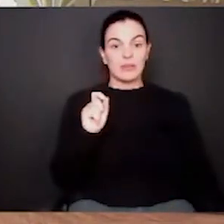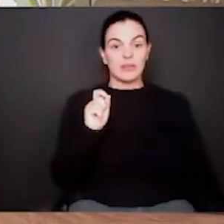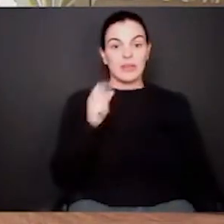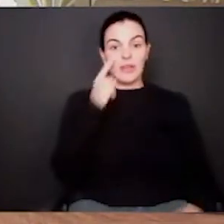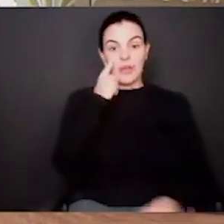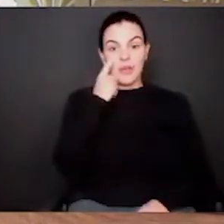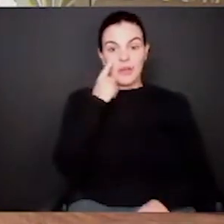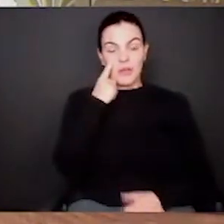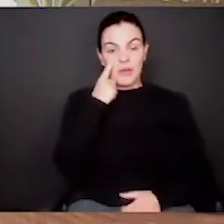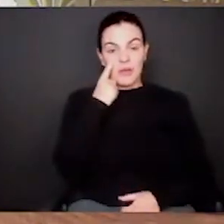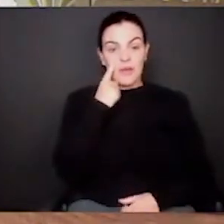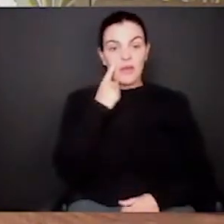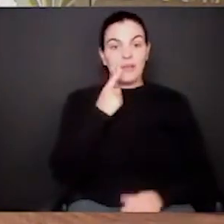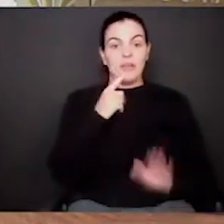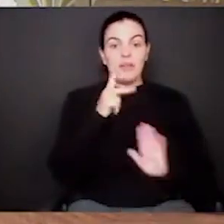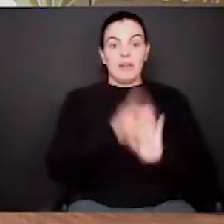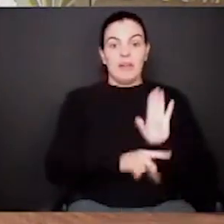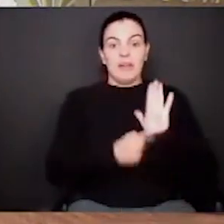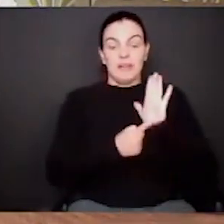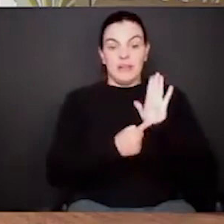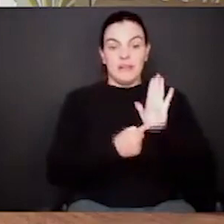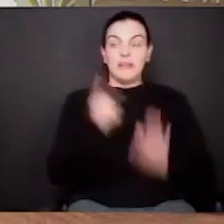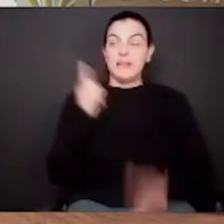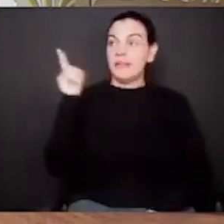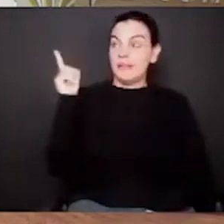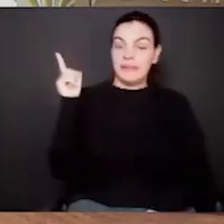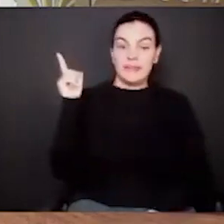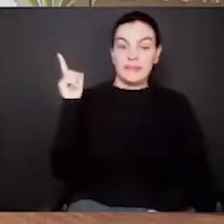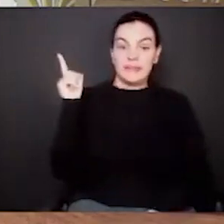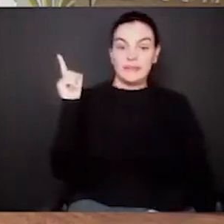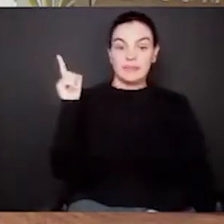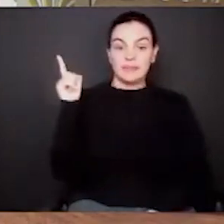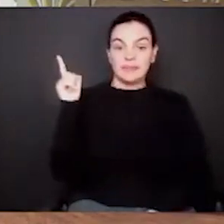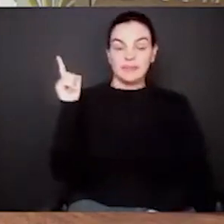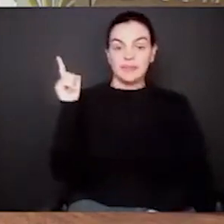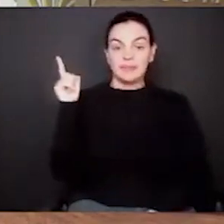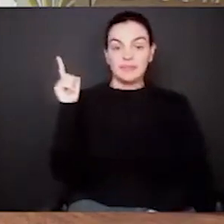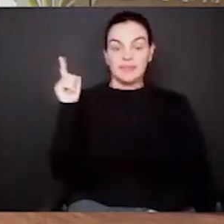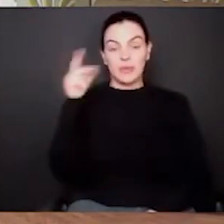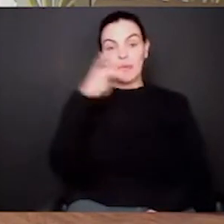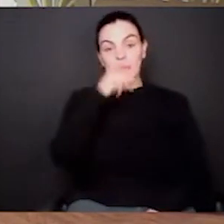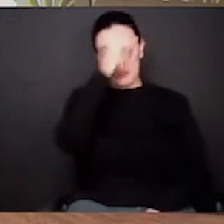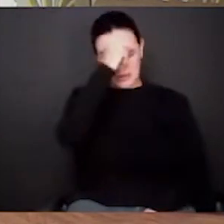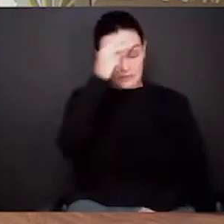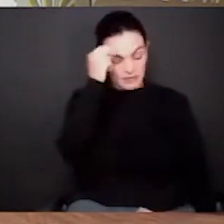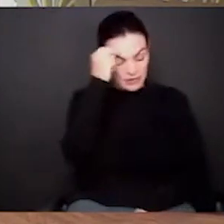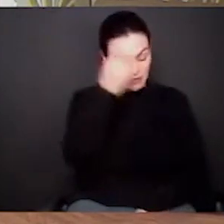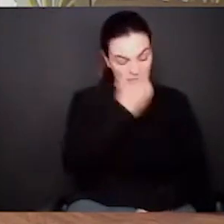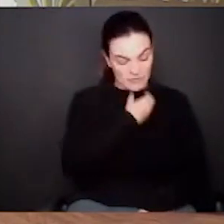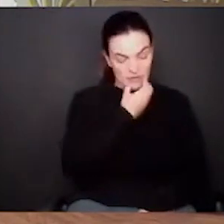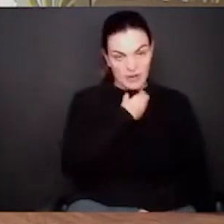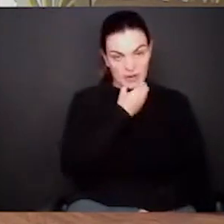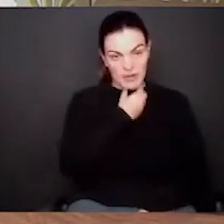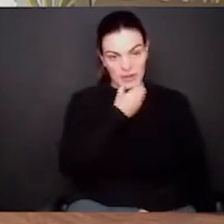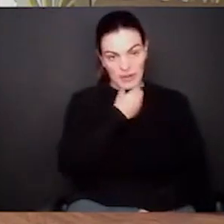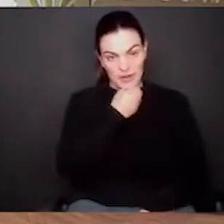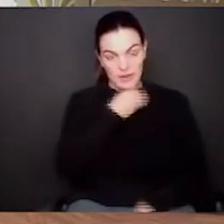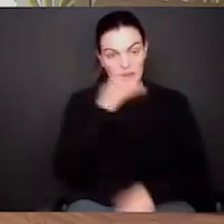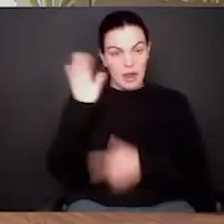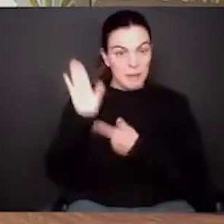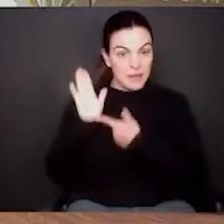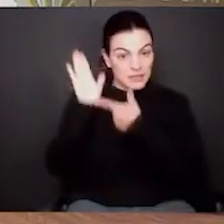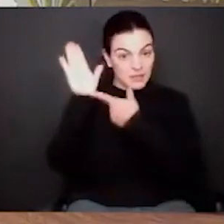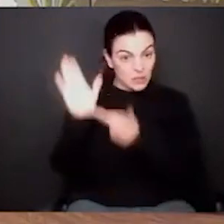que é esse plano aqui, que foi apresentado pelo prefeito Rafael Greca numa solenidade que houve lá na prefeitura, eu